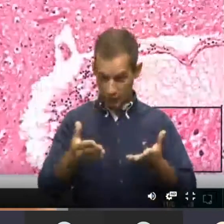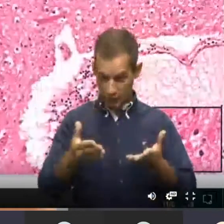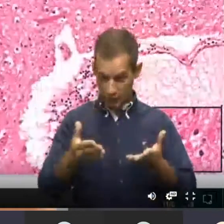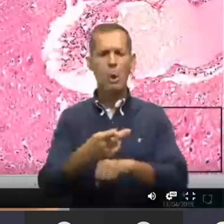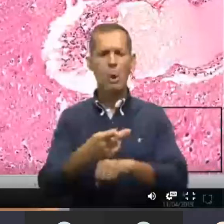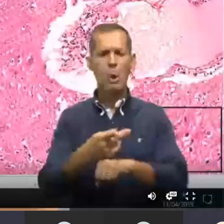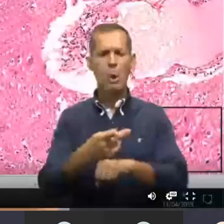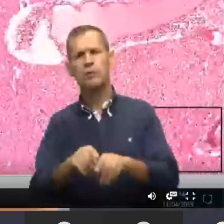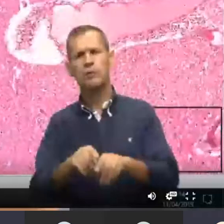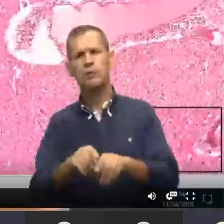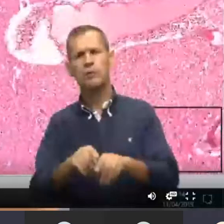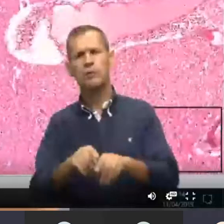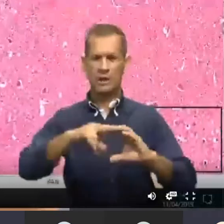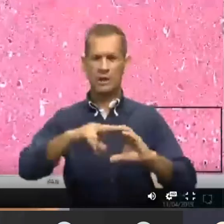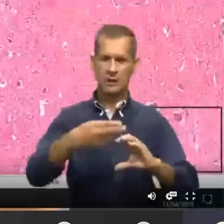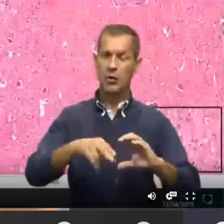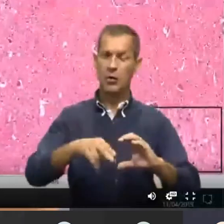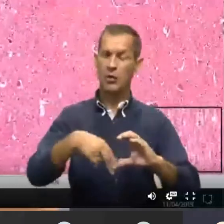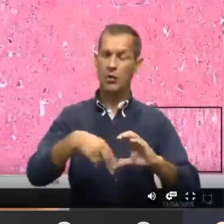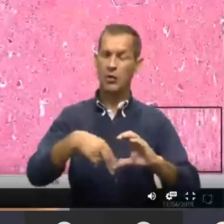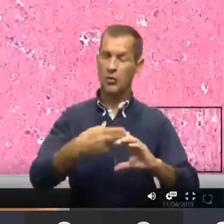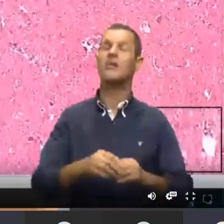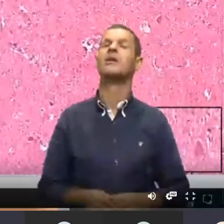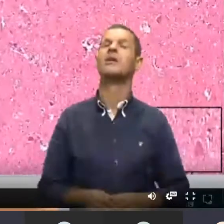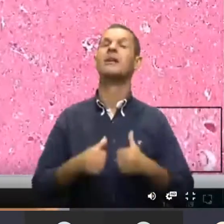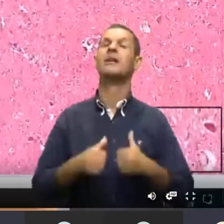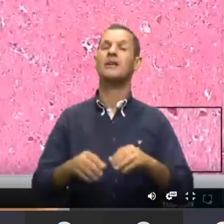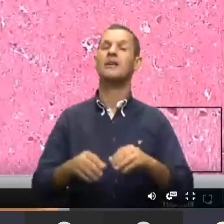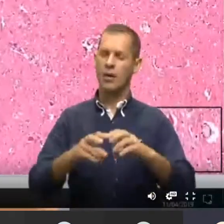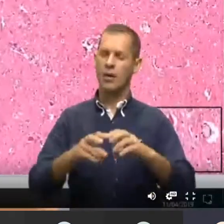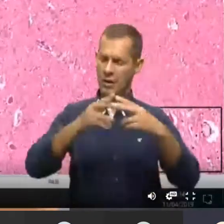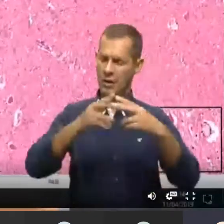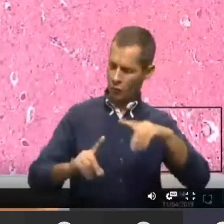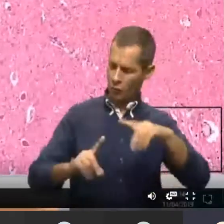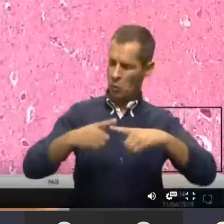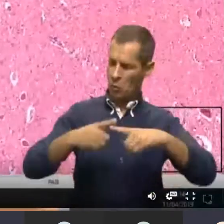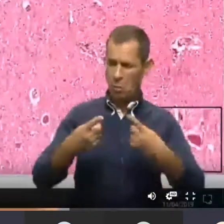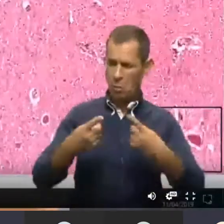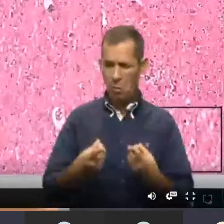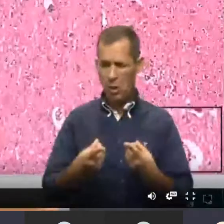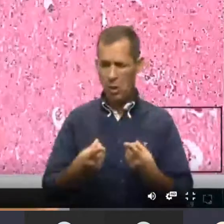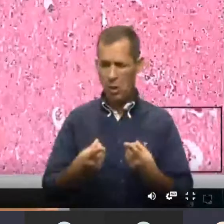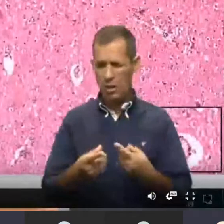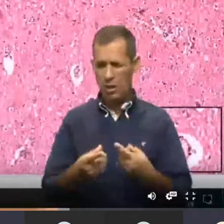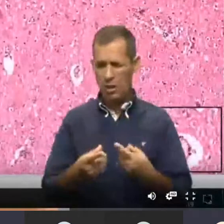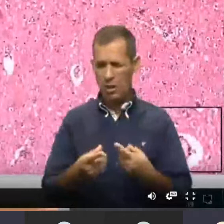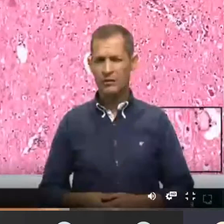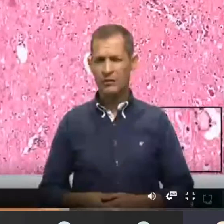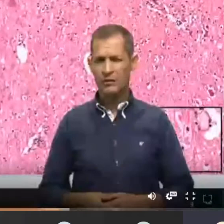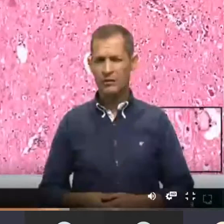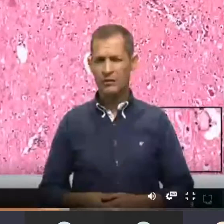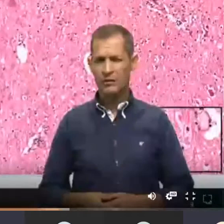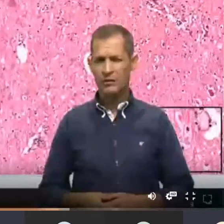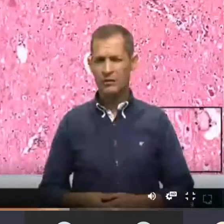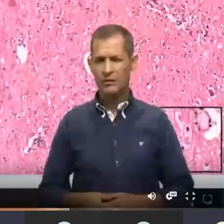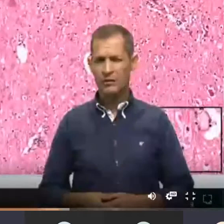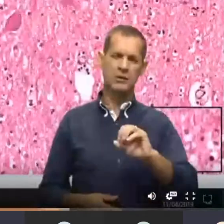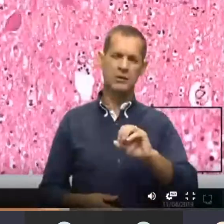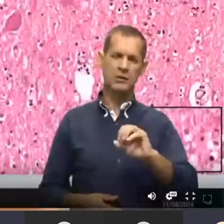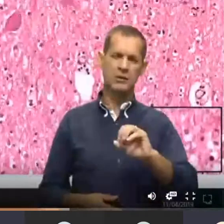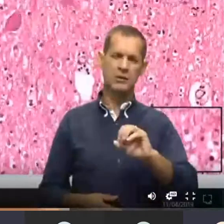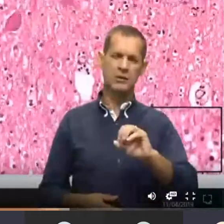e procurem são neurônios, né? Os neurônios que são essas estruturas mais eosinofílicas aqui. Então aqui